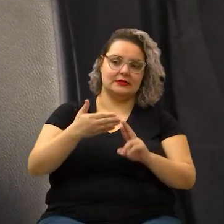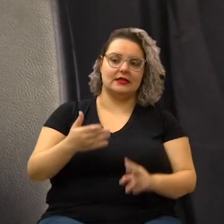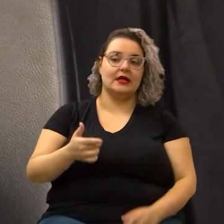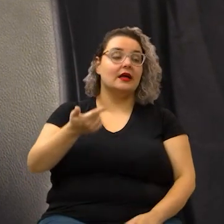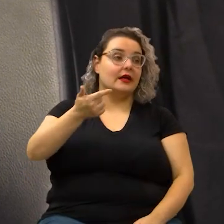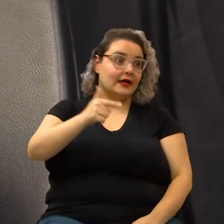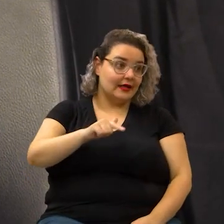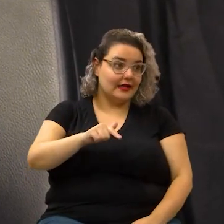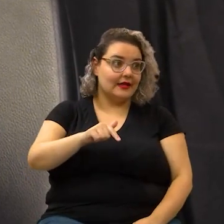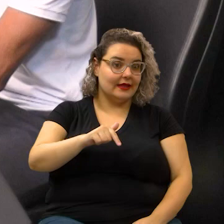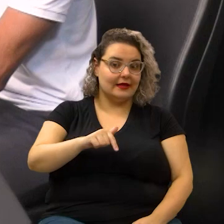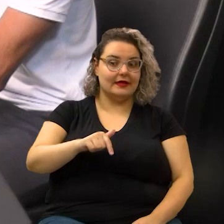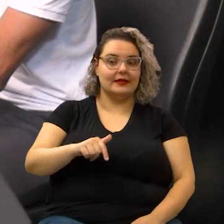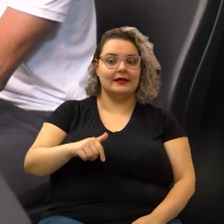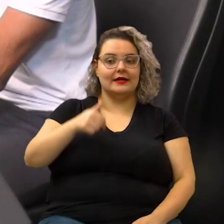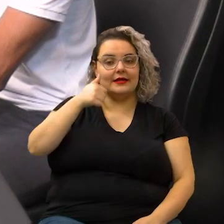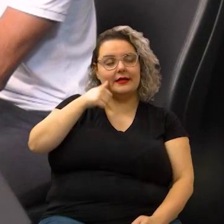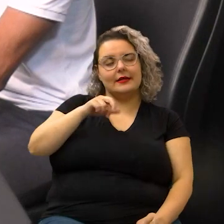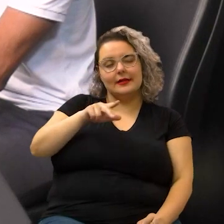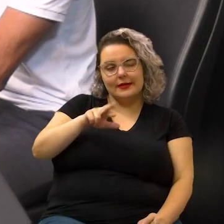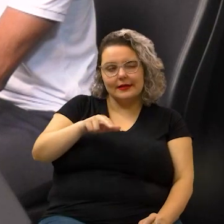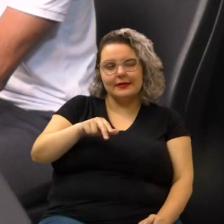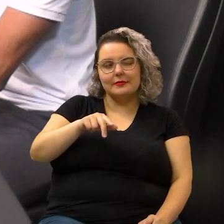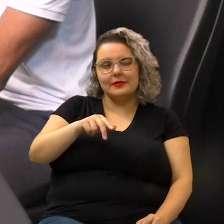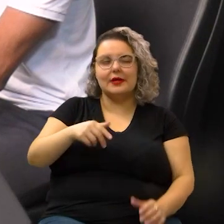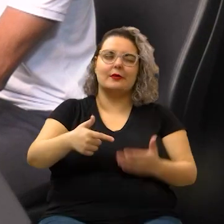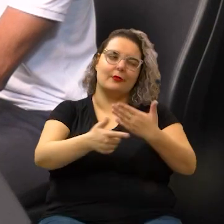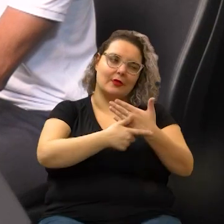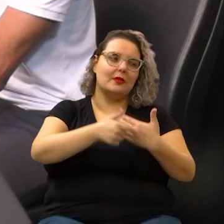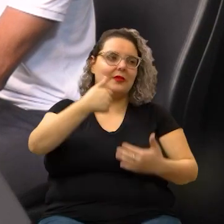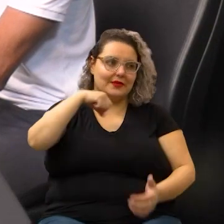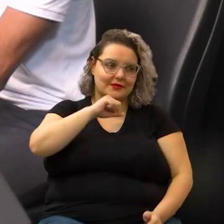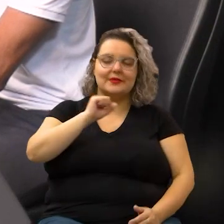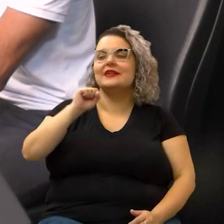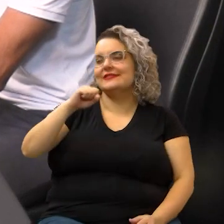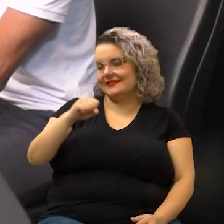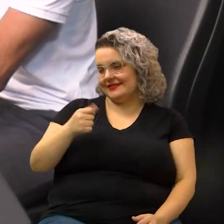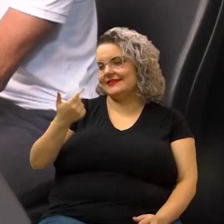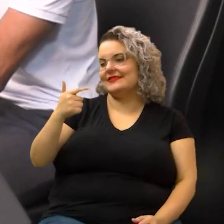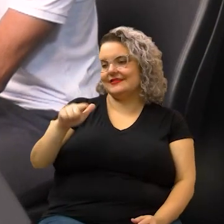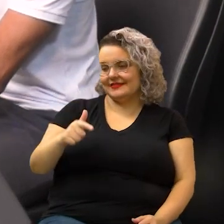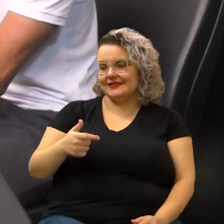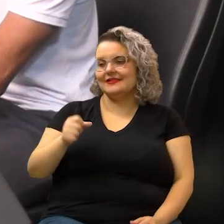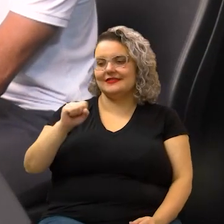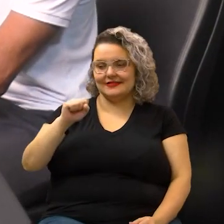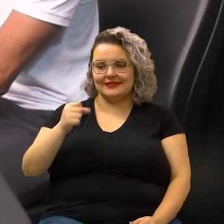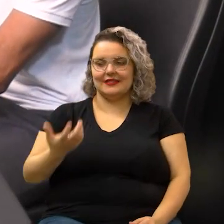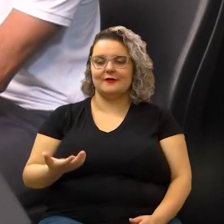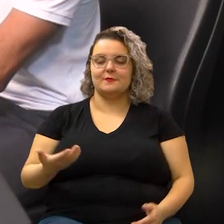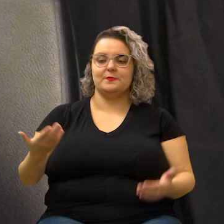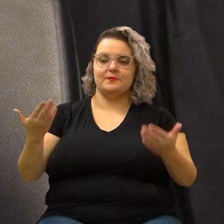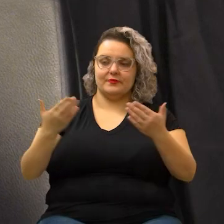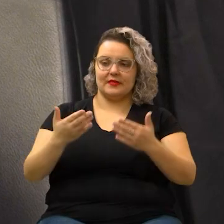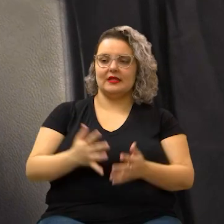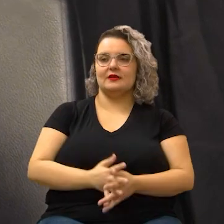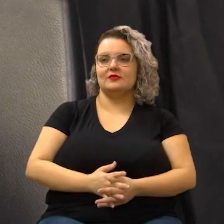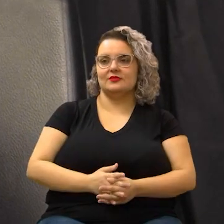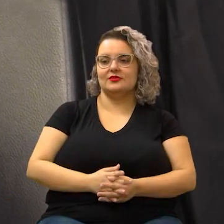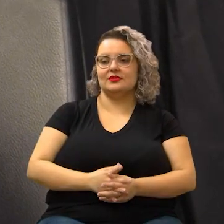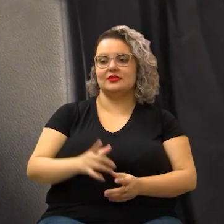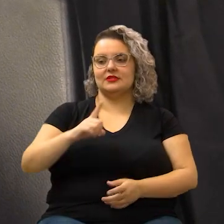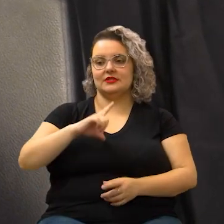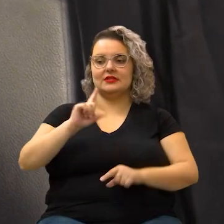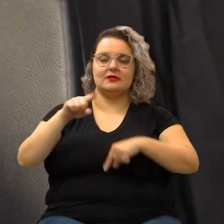essa referência pra ela. Ela continua sendo essa irmã-mãe ainda, né? Continua, né? Continua. Continua. A gente